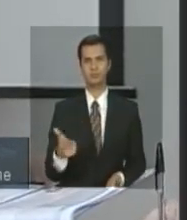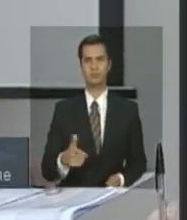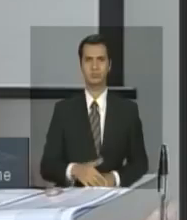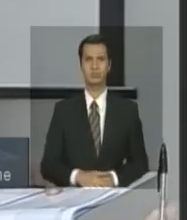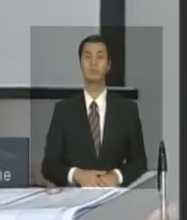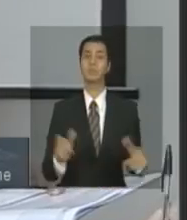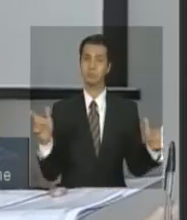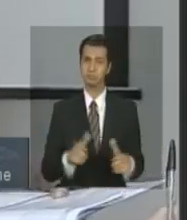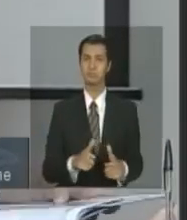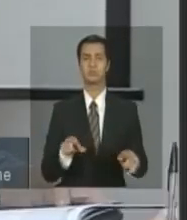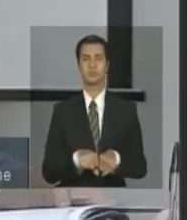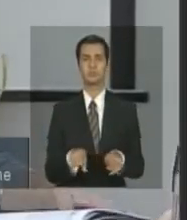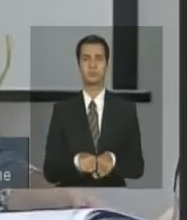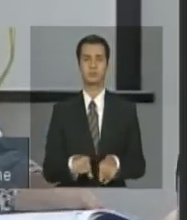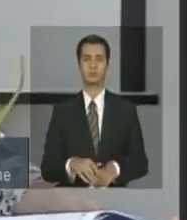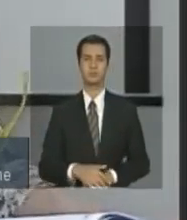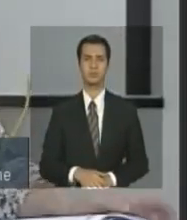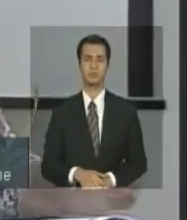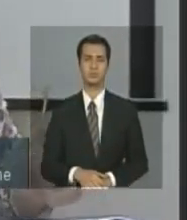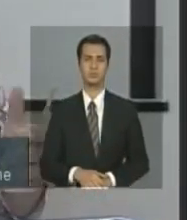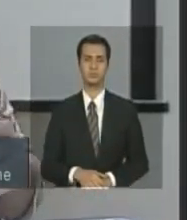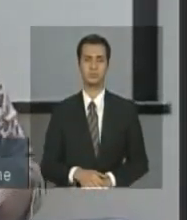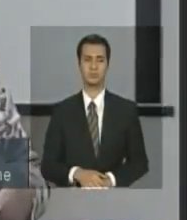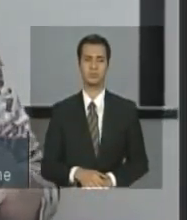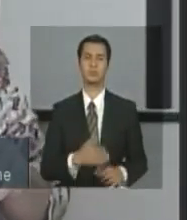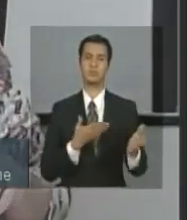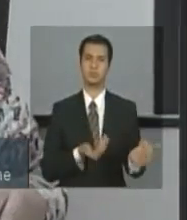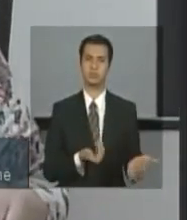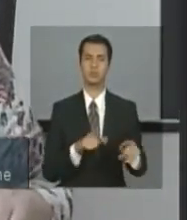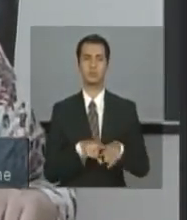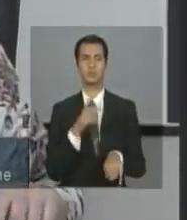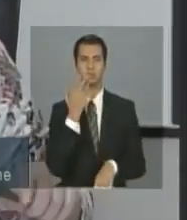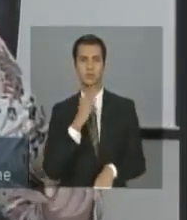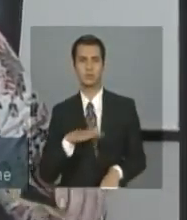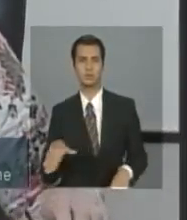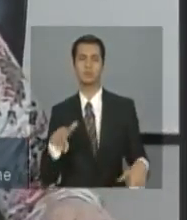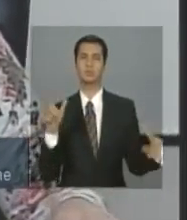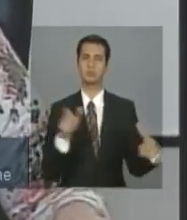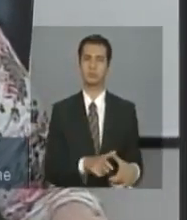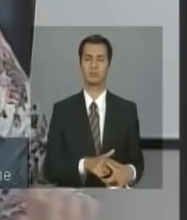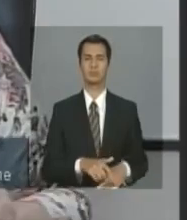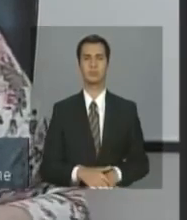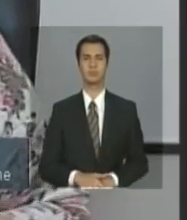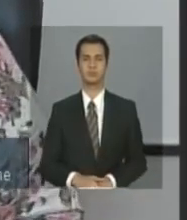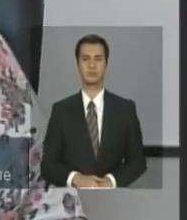Caiu também entre os jovens, entre as crianças.